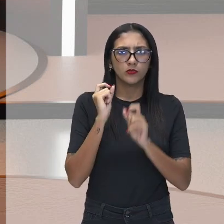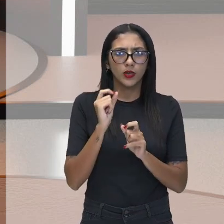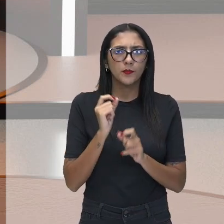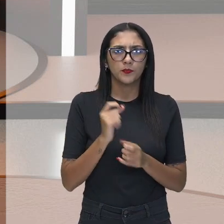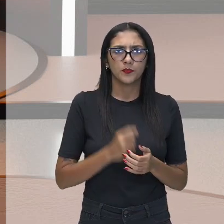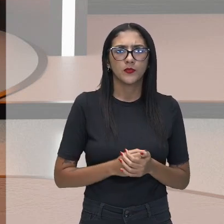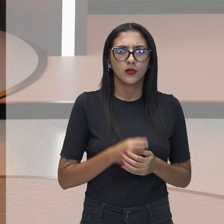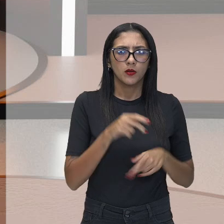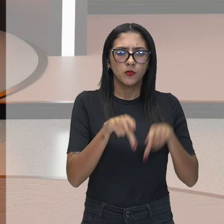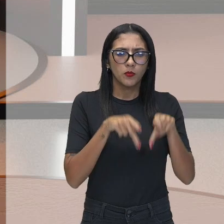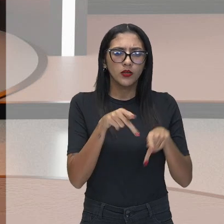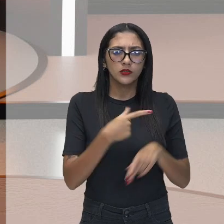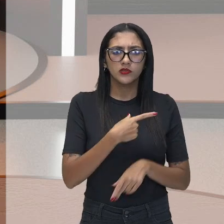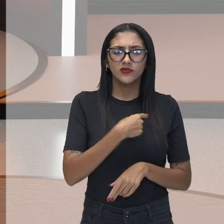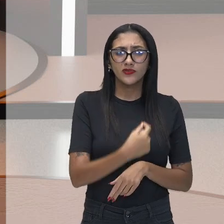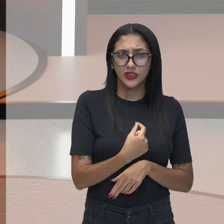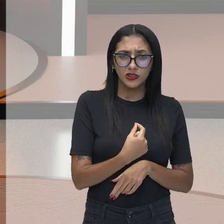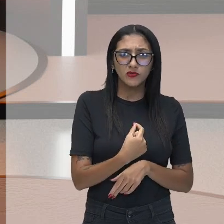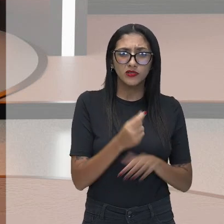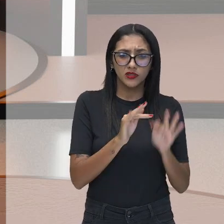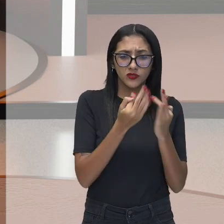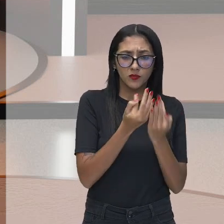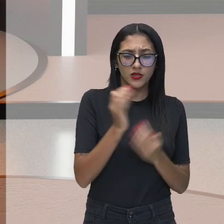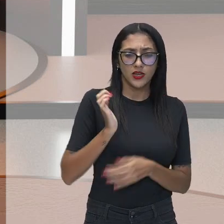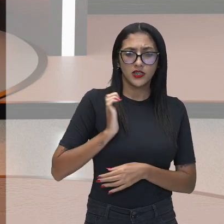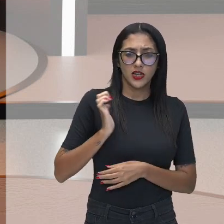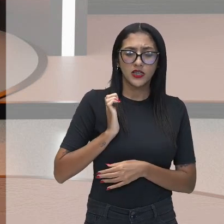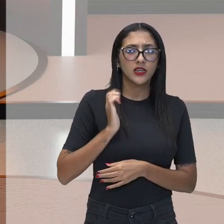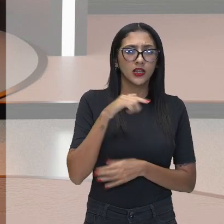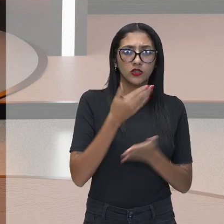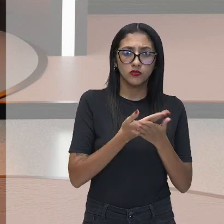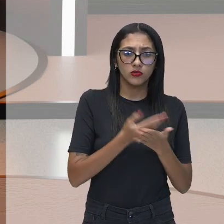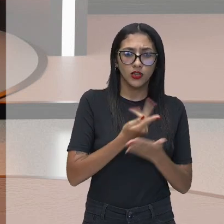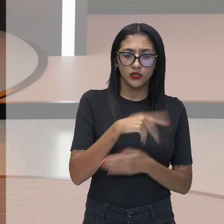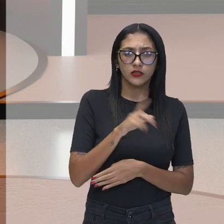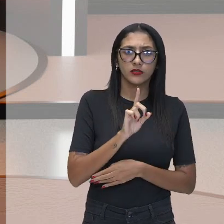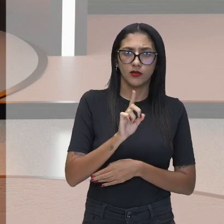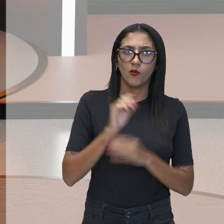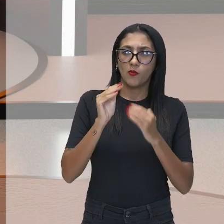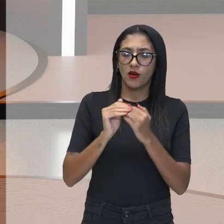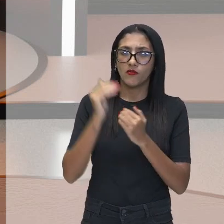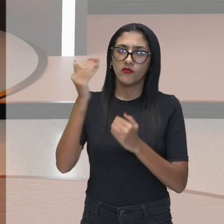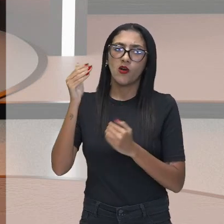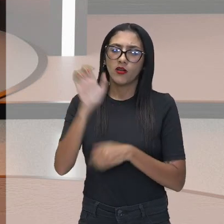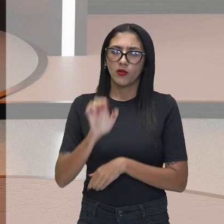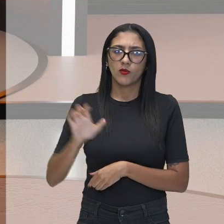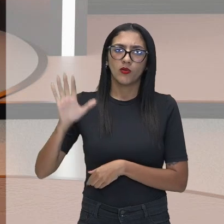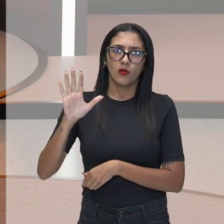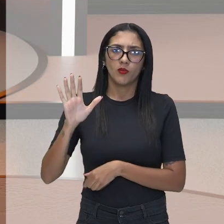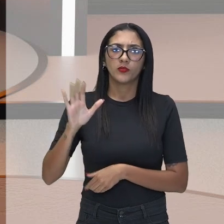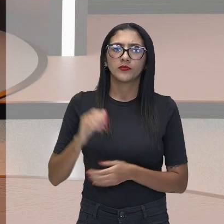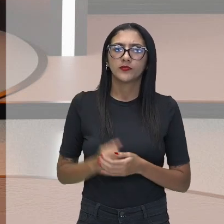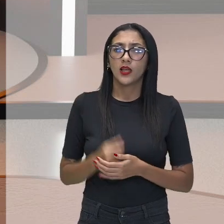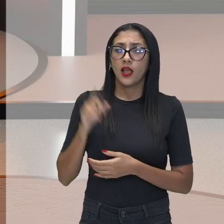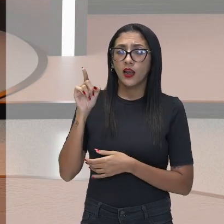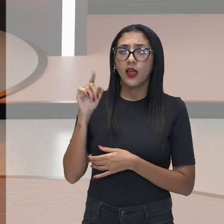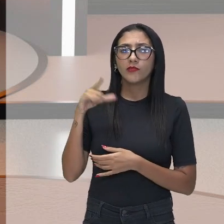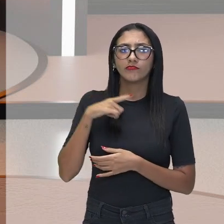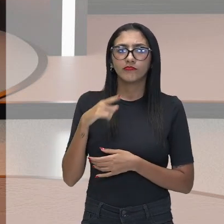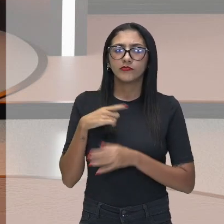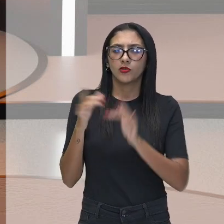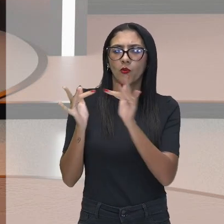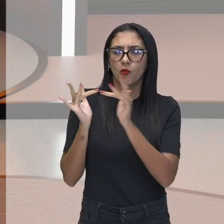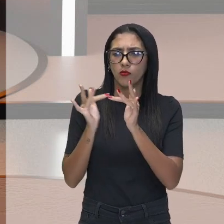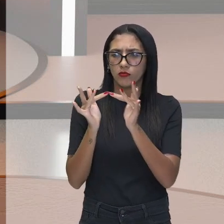para fora, iam para a Europa, estudar em Lisboa, estudar em Paris e outras capitais europeias. E lá eles tinham contato com